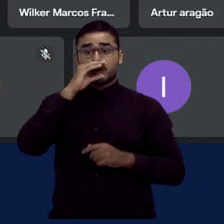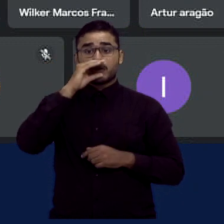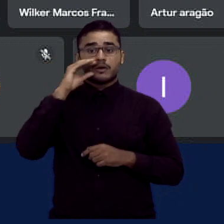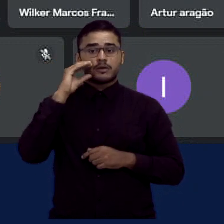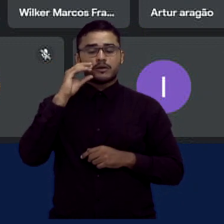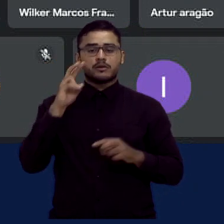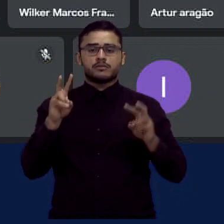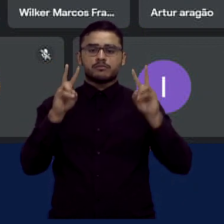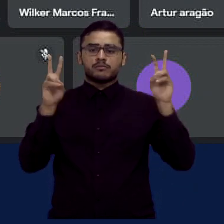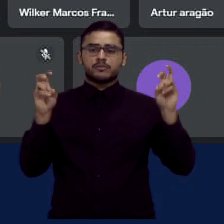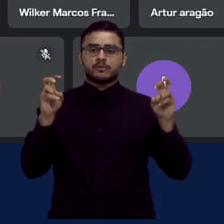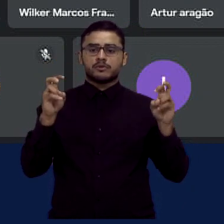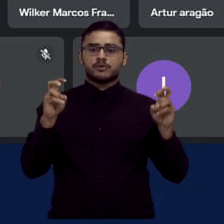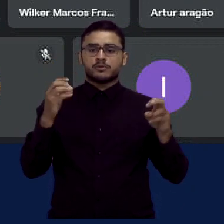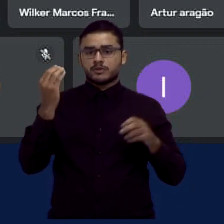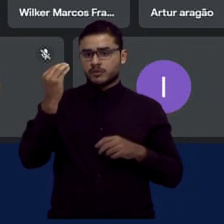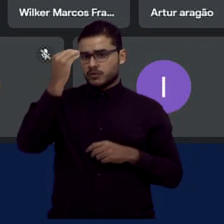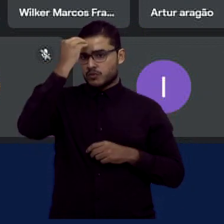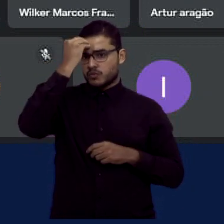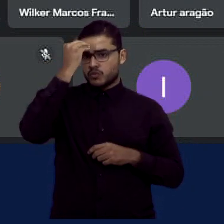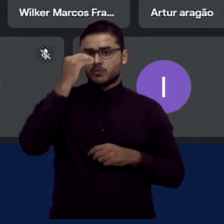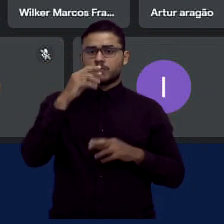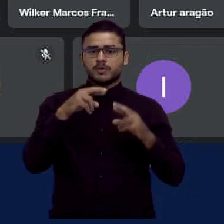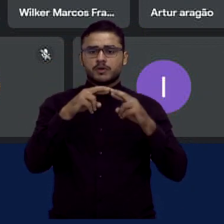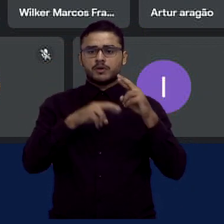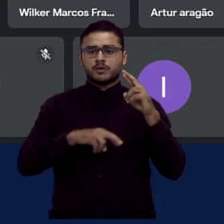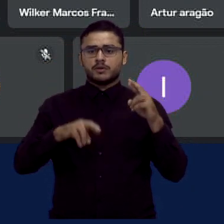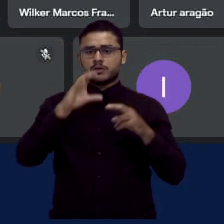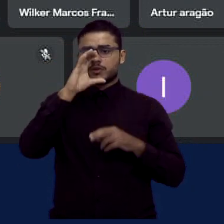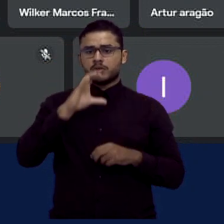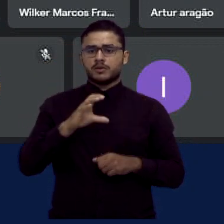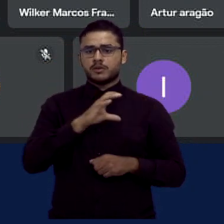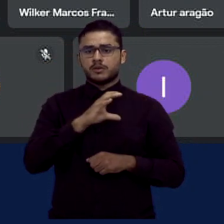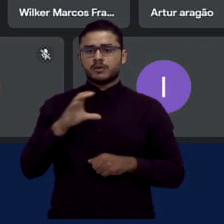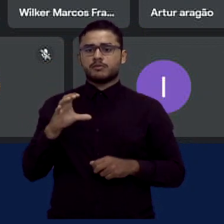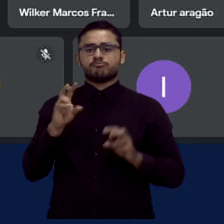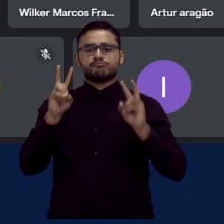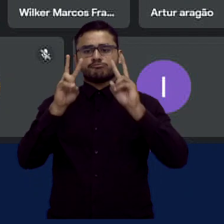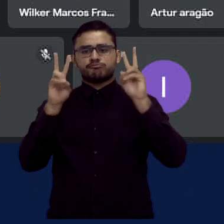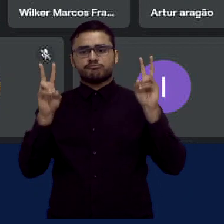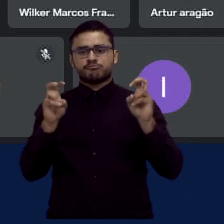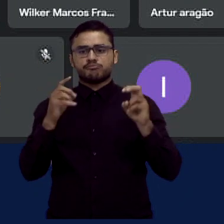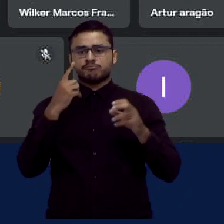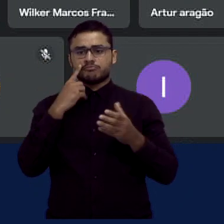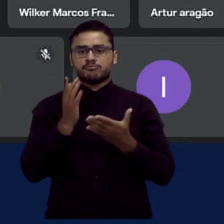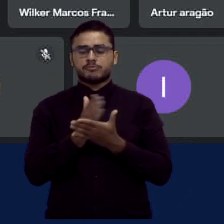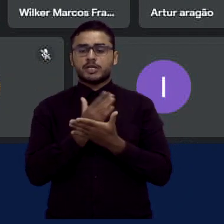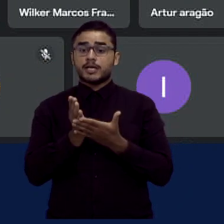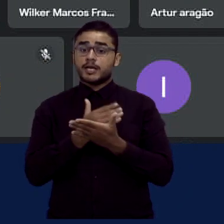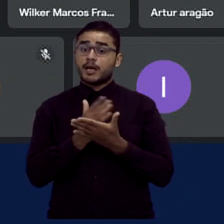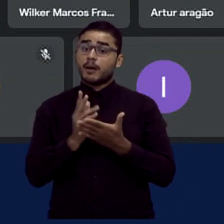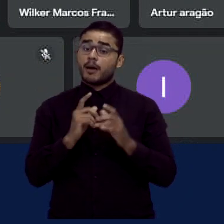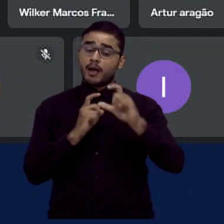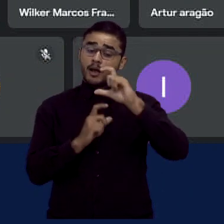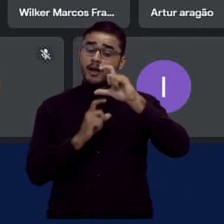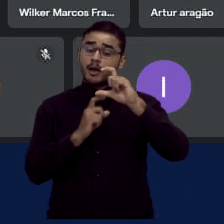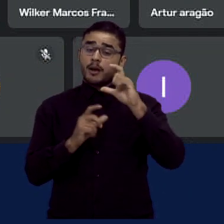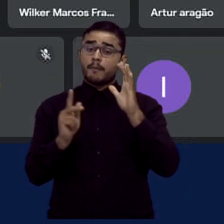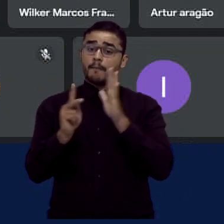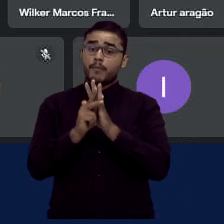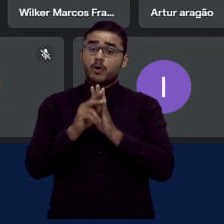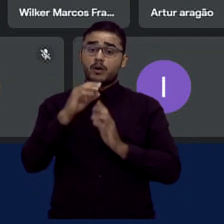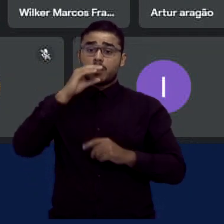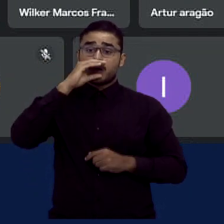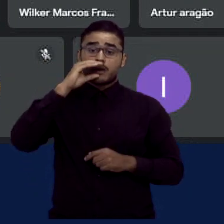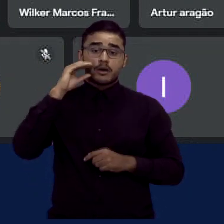culpa católica, por sinal. Então, é importante que eu atingisse um